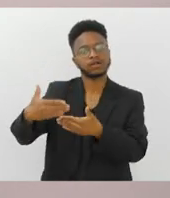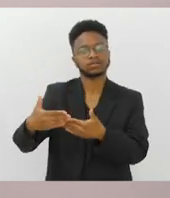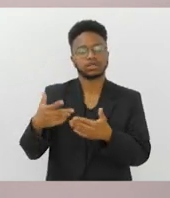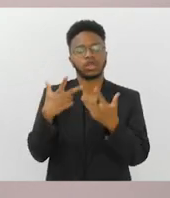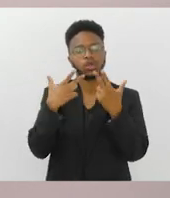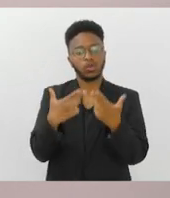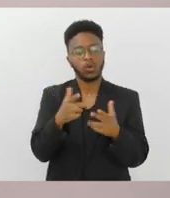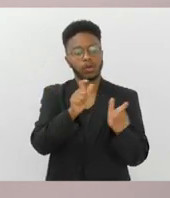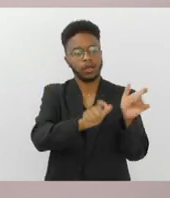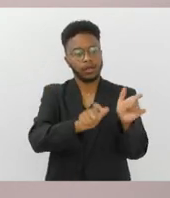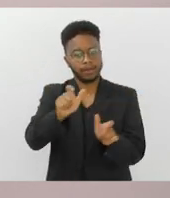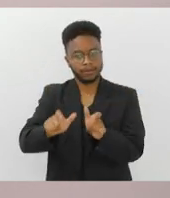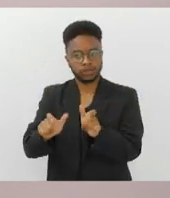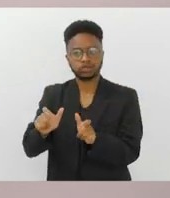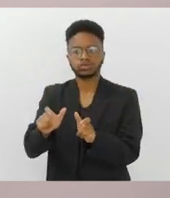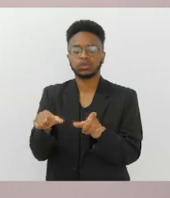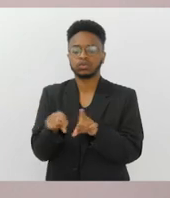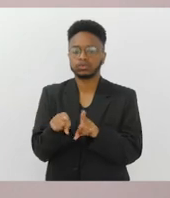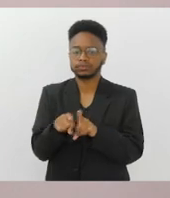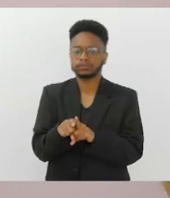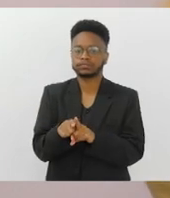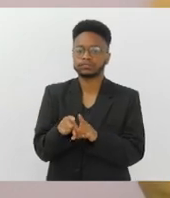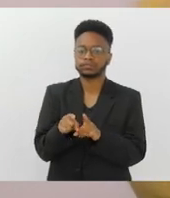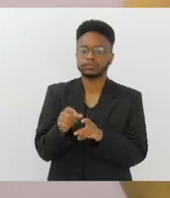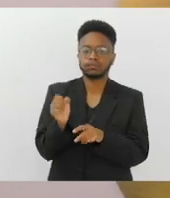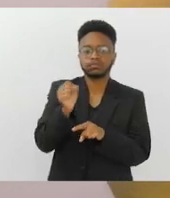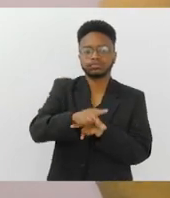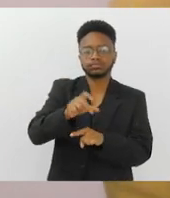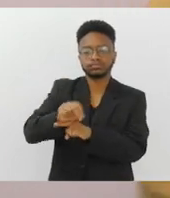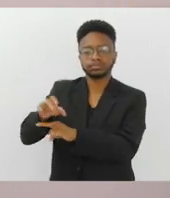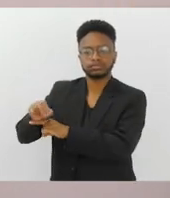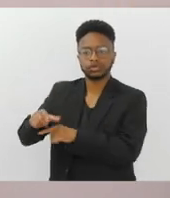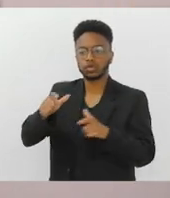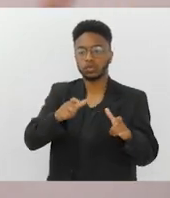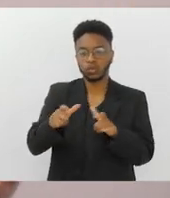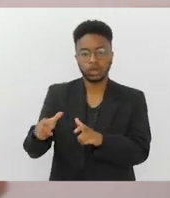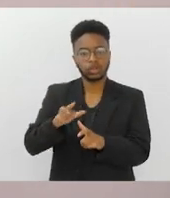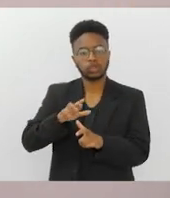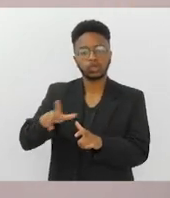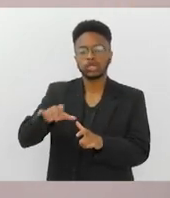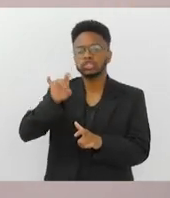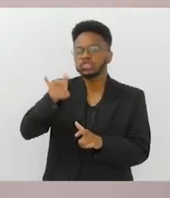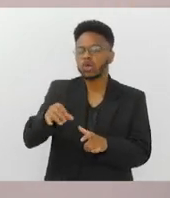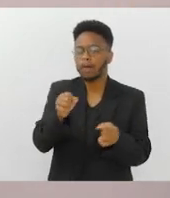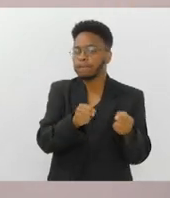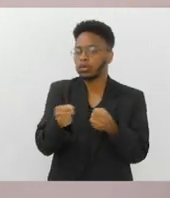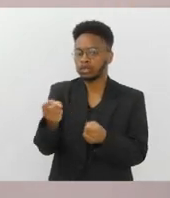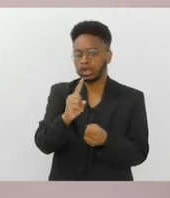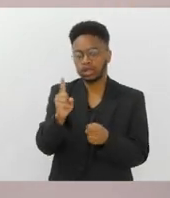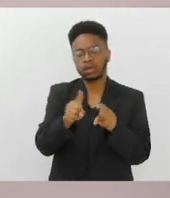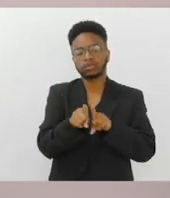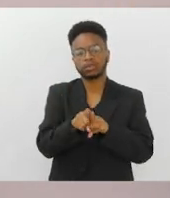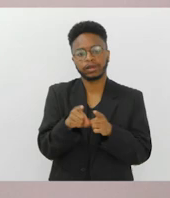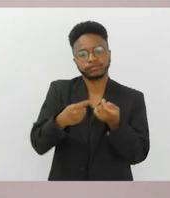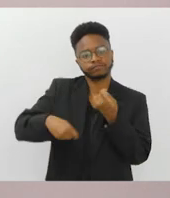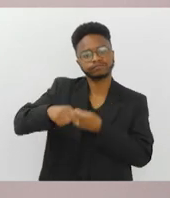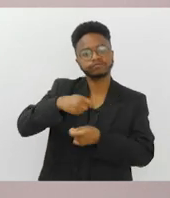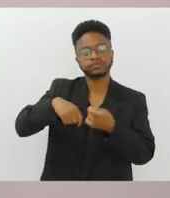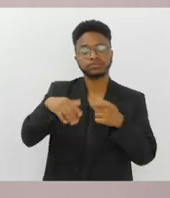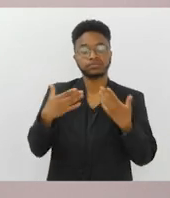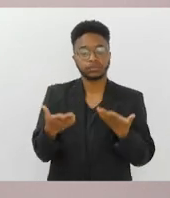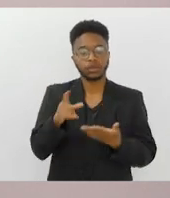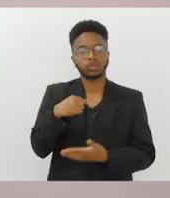essas pessoas especificamente ocupando esses espaços que não são só de poder, é de negociação mesmo. Então, a gente tem